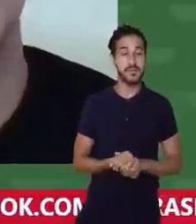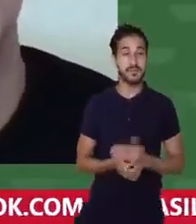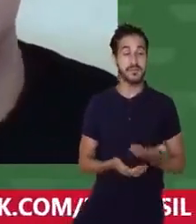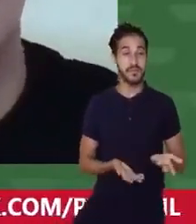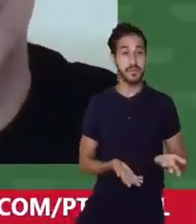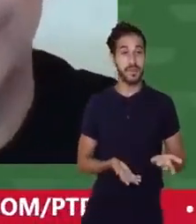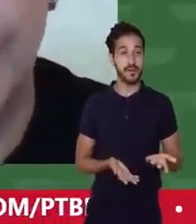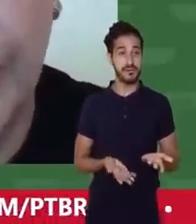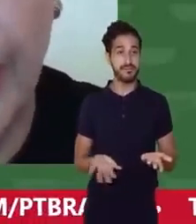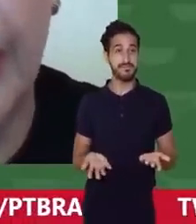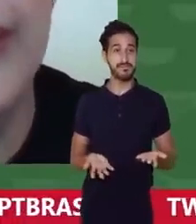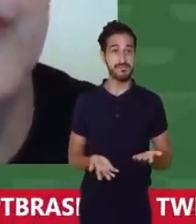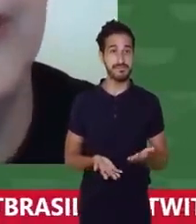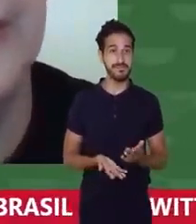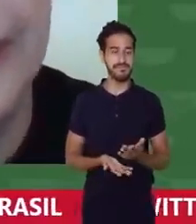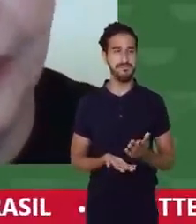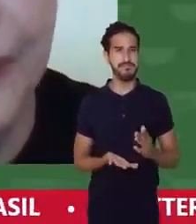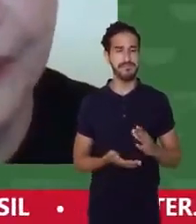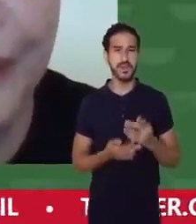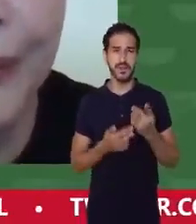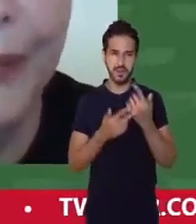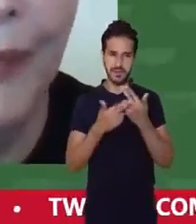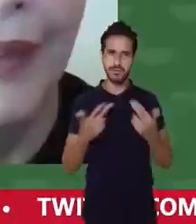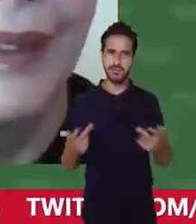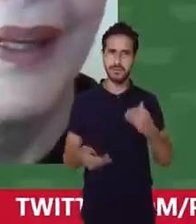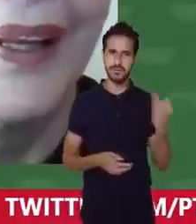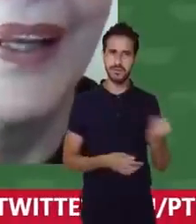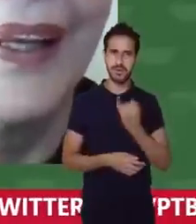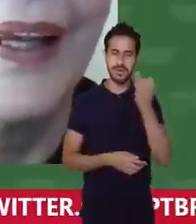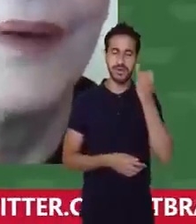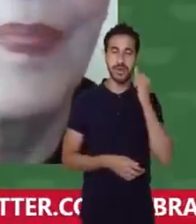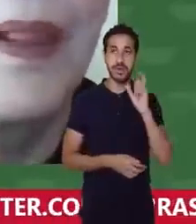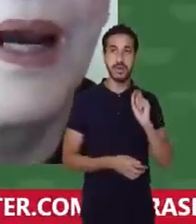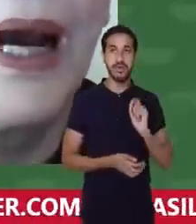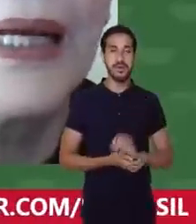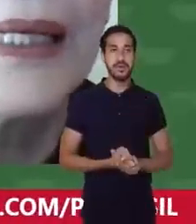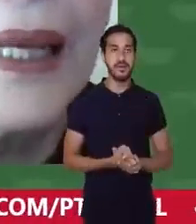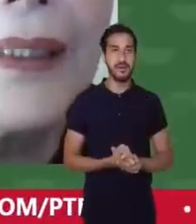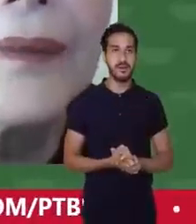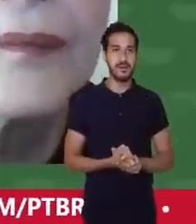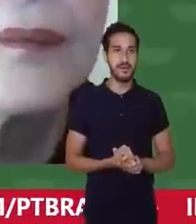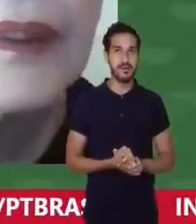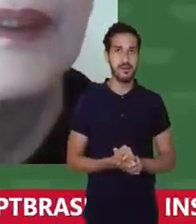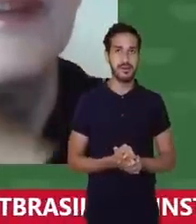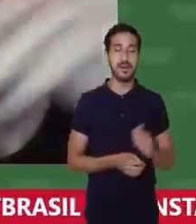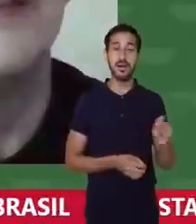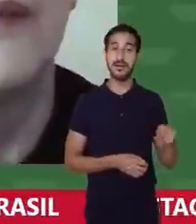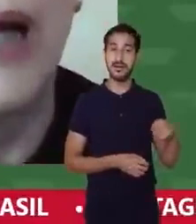Sabe, a grande questão é